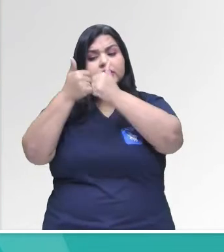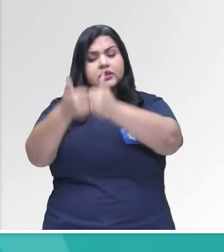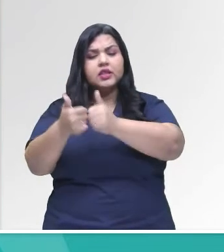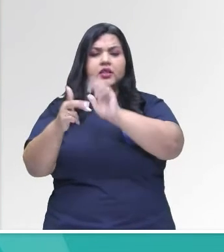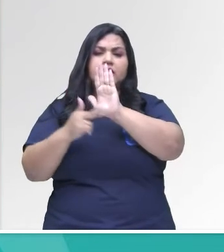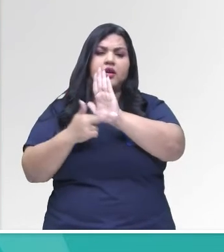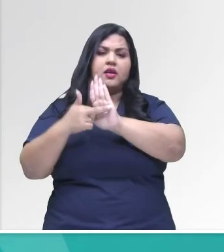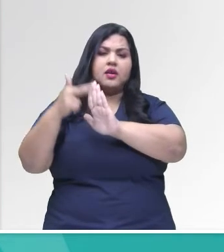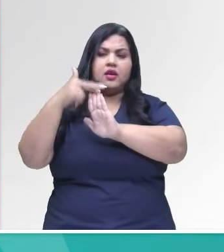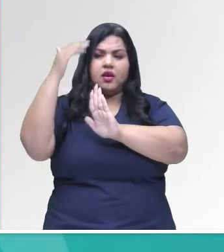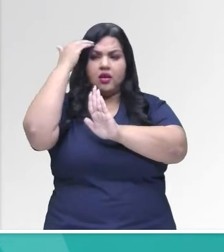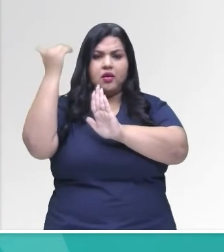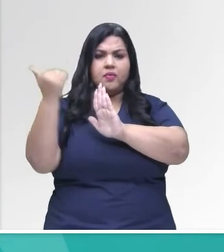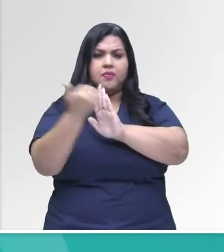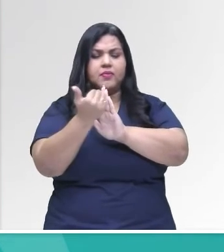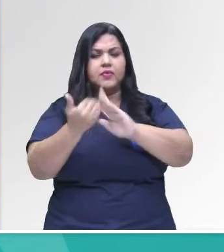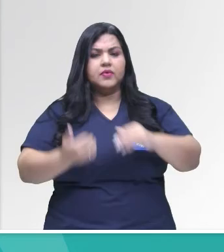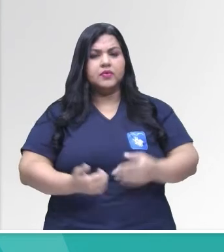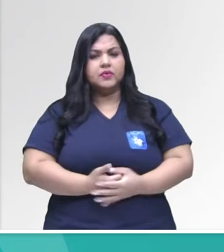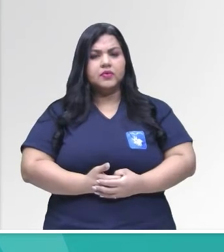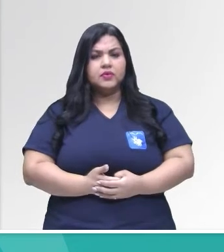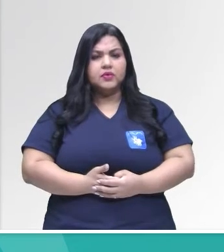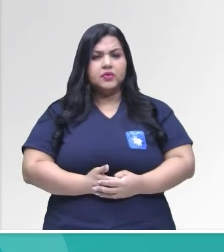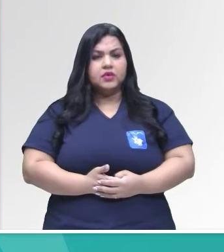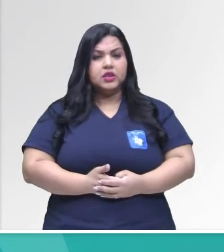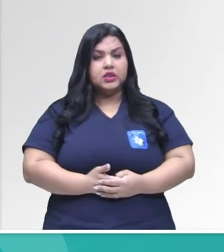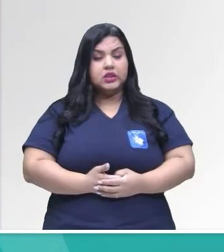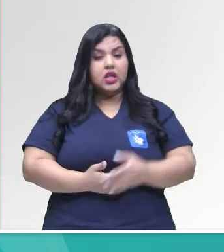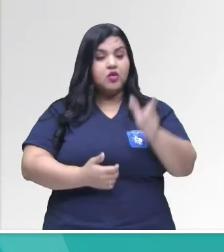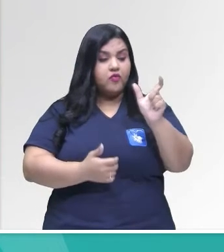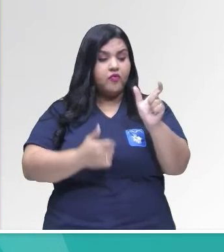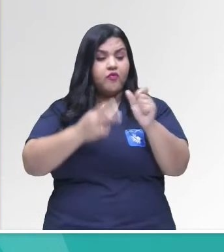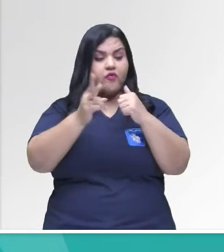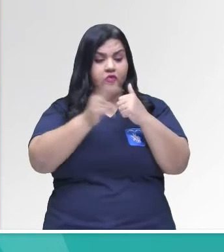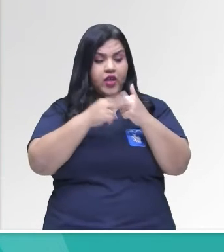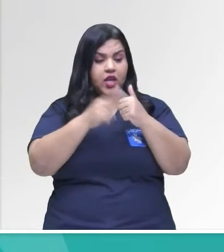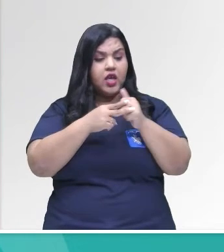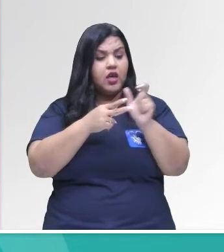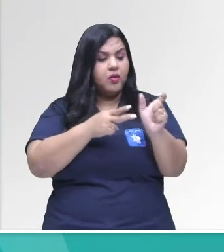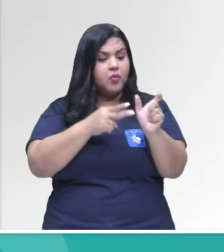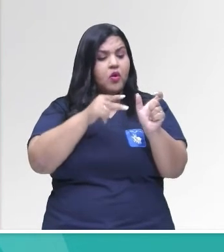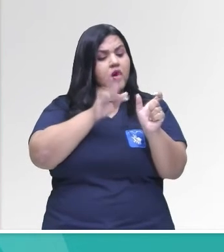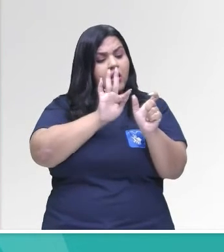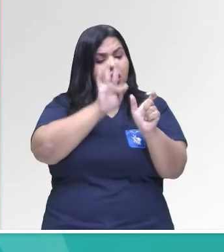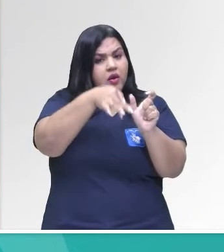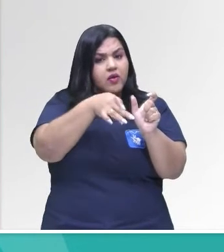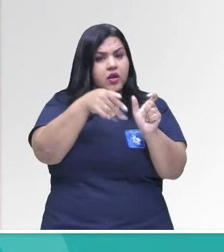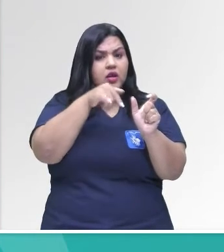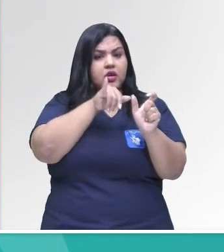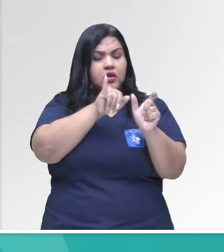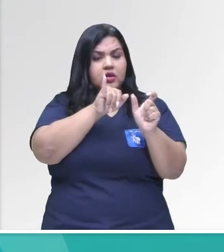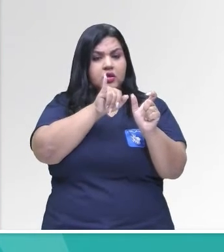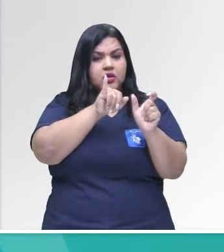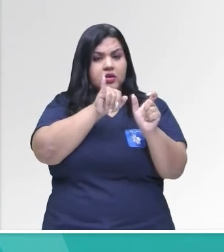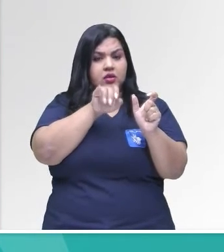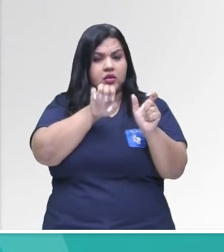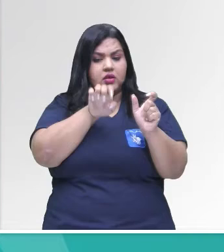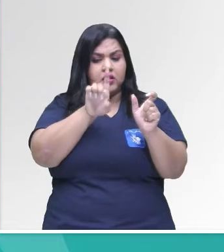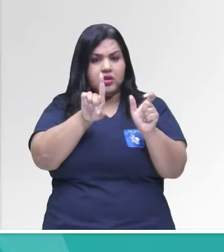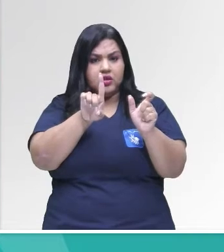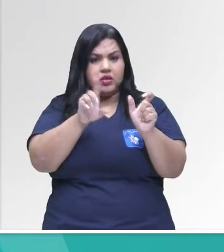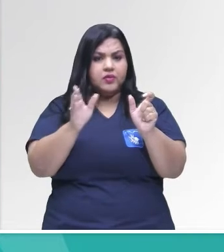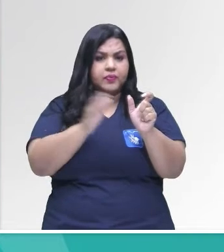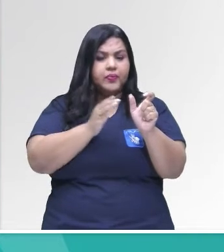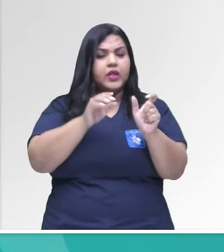regra. Então, verbos com essas terminações aqui são chamados de regulares. Todos eles vão